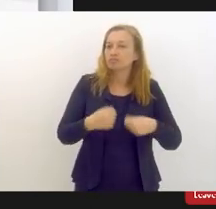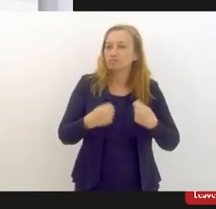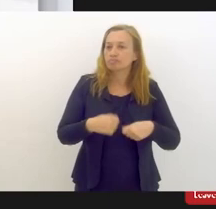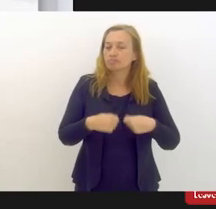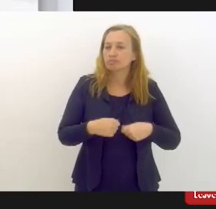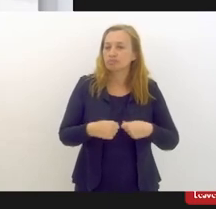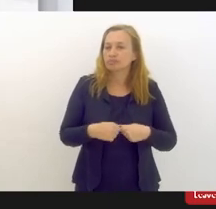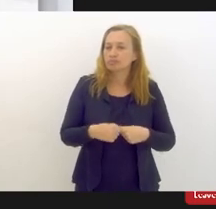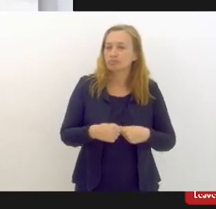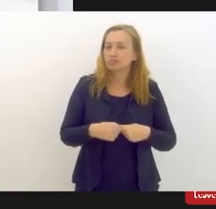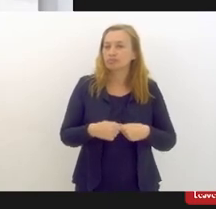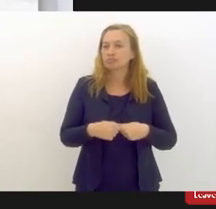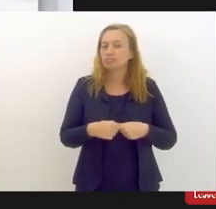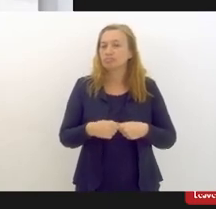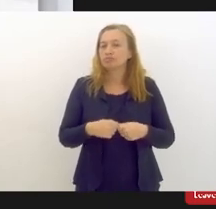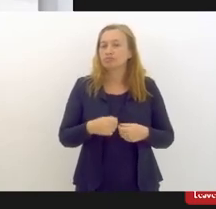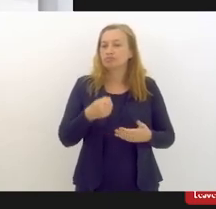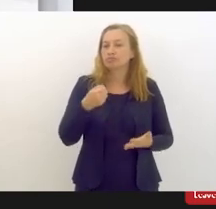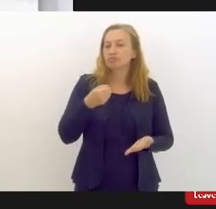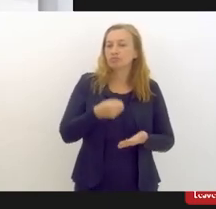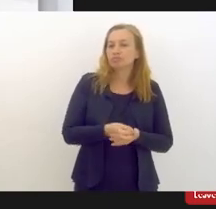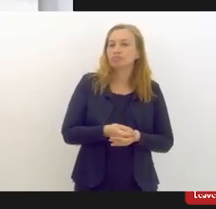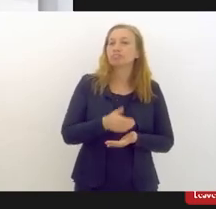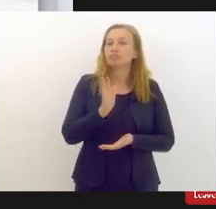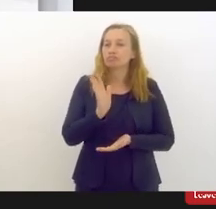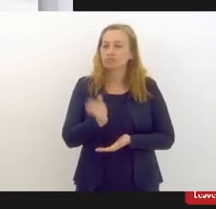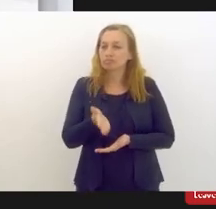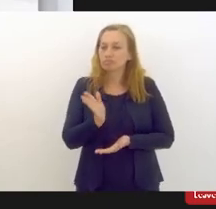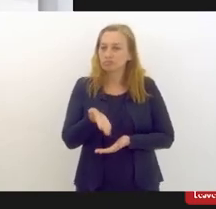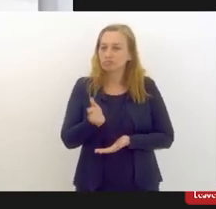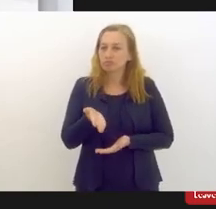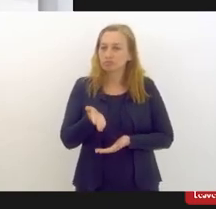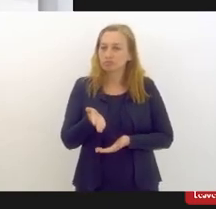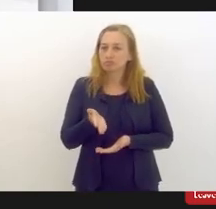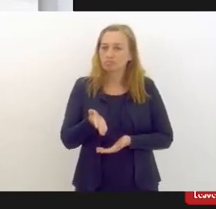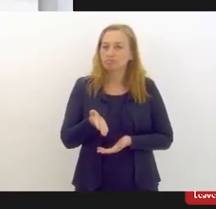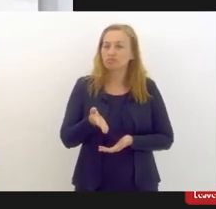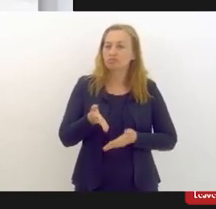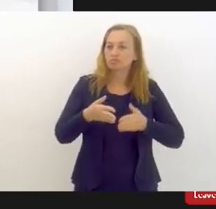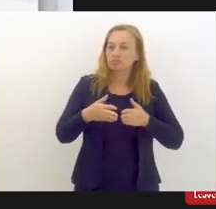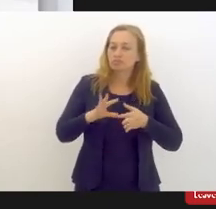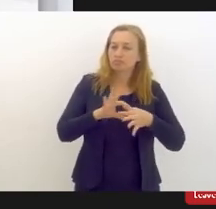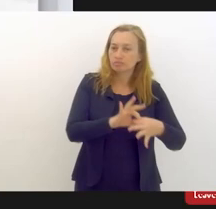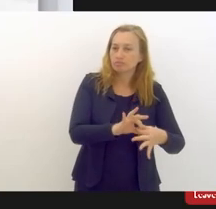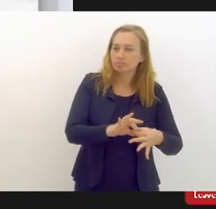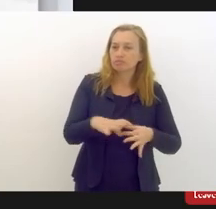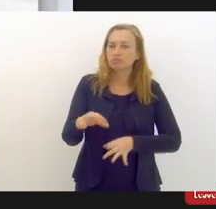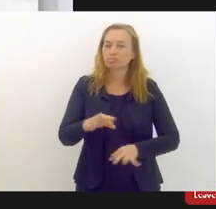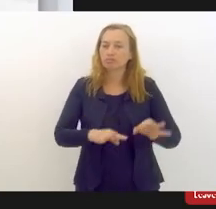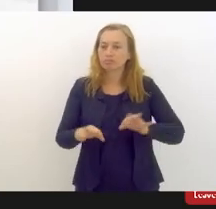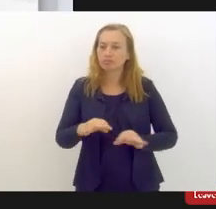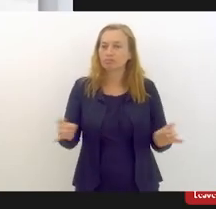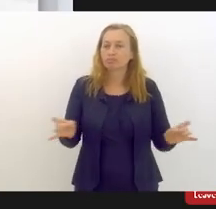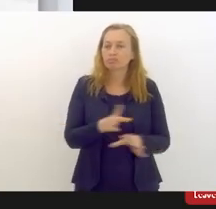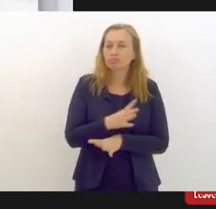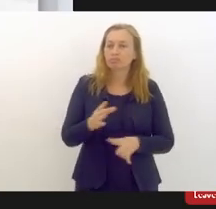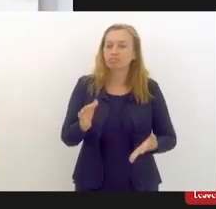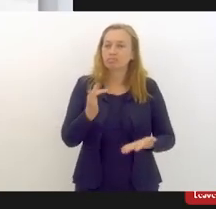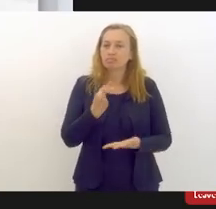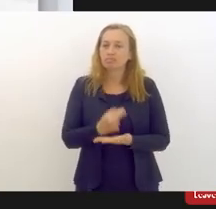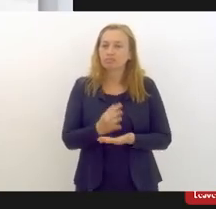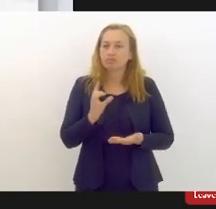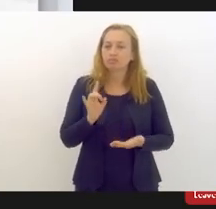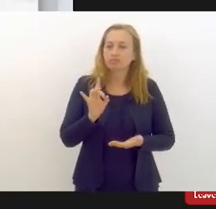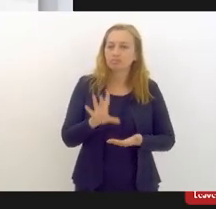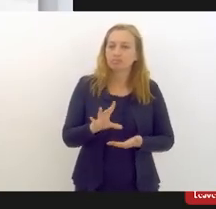são as necessidades de execução? São aquelas que já estão no nosso direcionamento, com o projeto pronto, faltando agora só